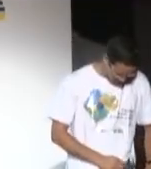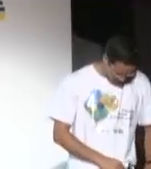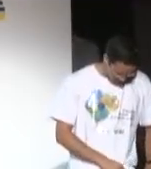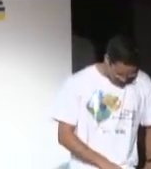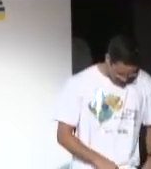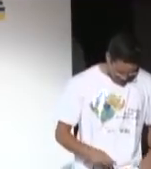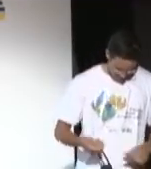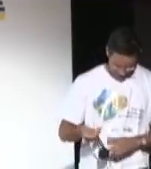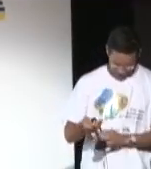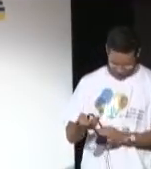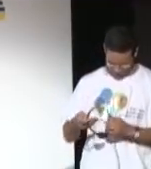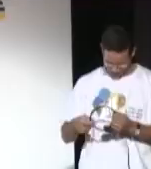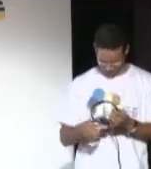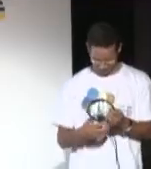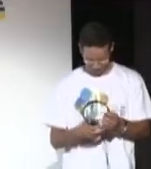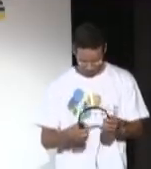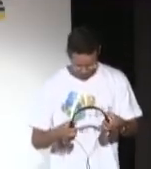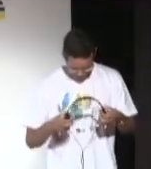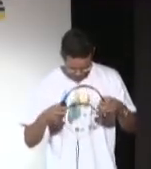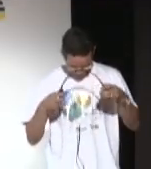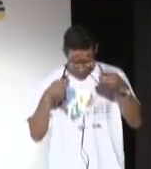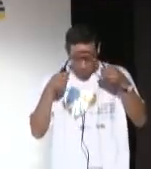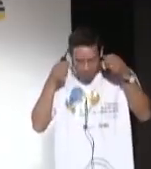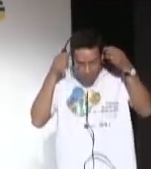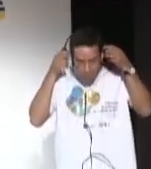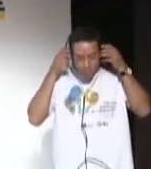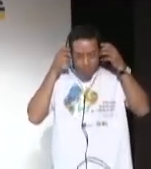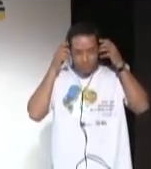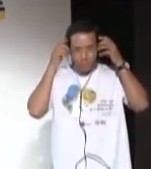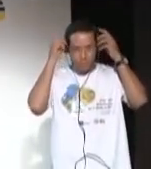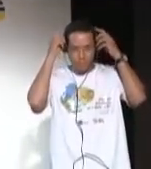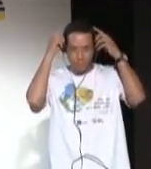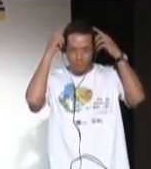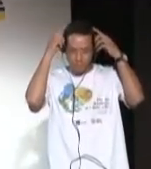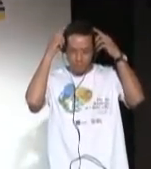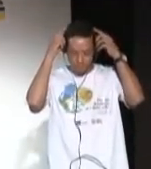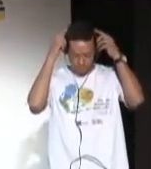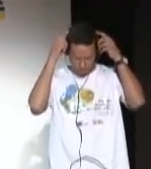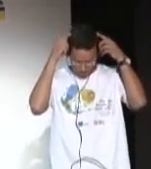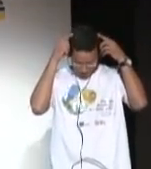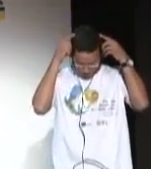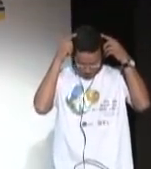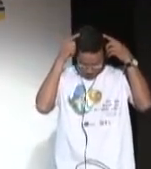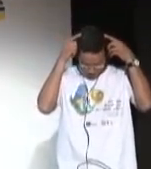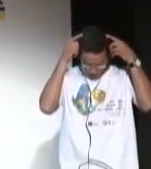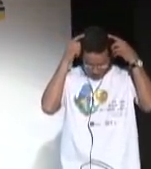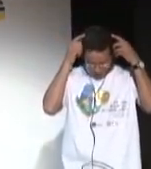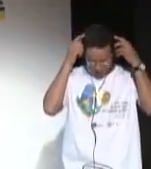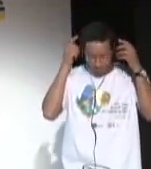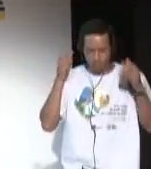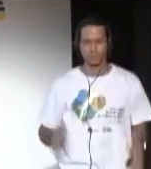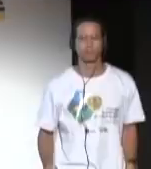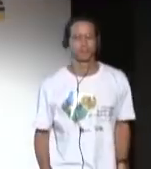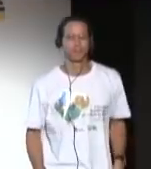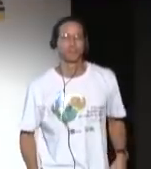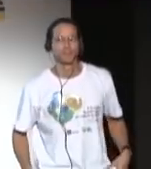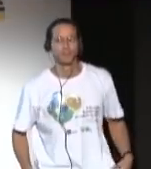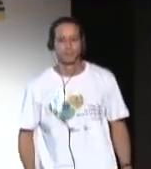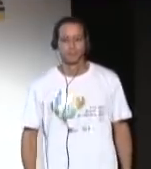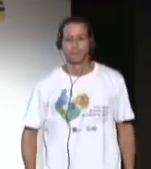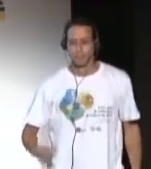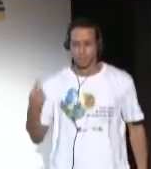Muito bem. O inglês de vocês é muito melhor do que o meu português. Eu sinto muito. Bom, em primeiro lugar, quero agradecer aos